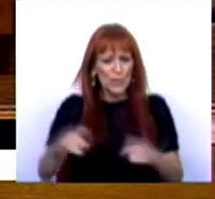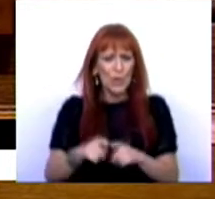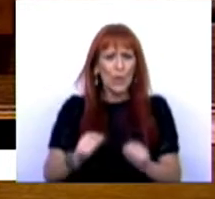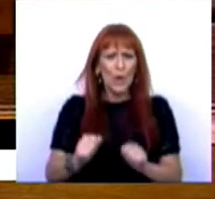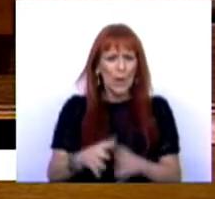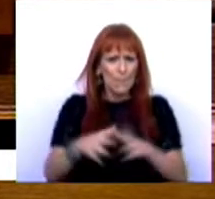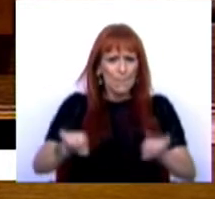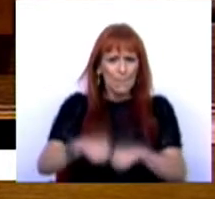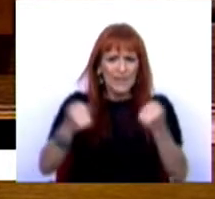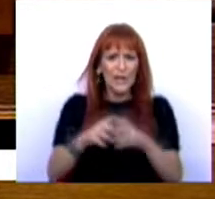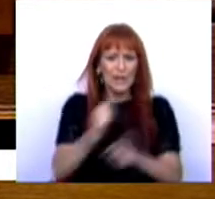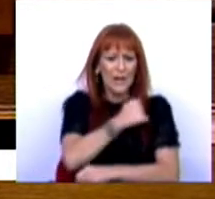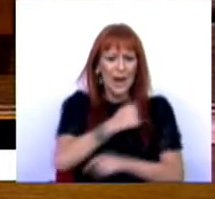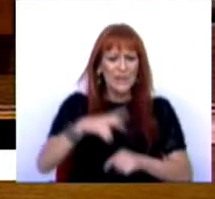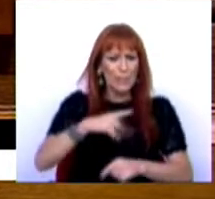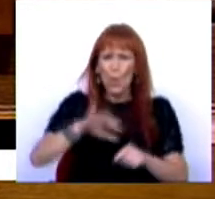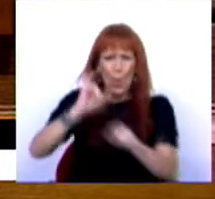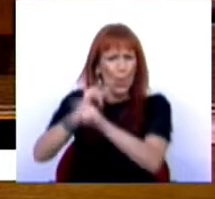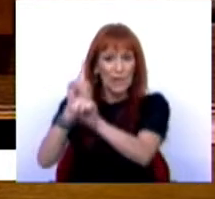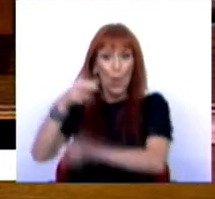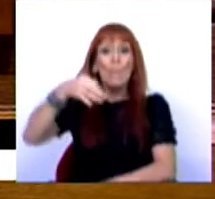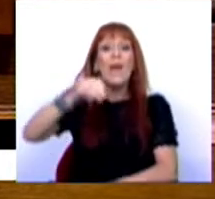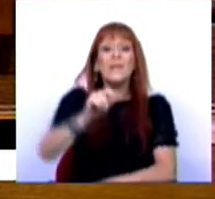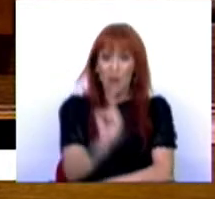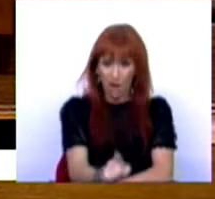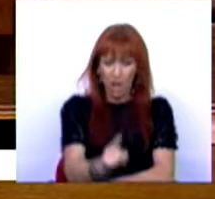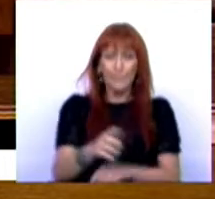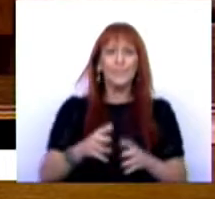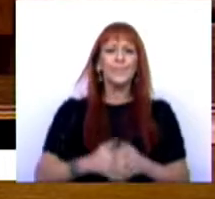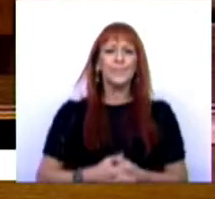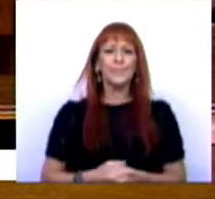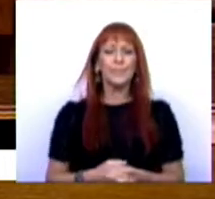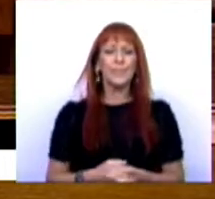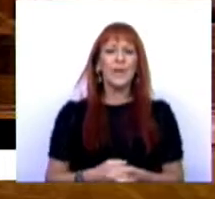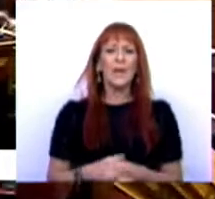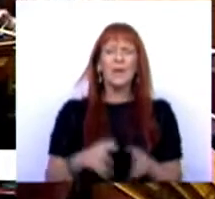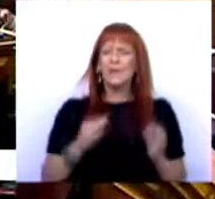grande partido da habitação em Portugal. Não é outro, é o Partido Socialista.